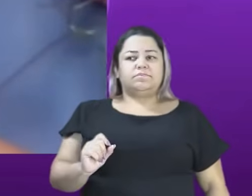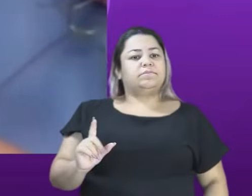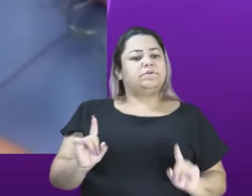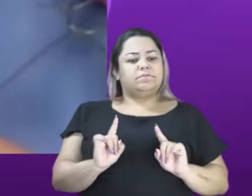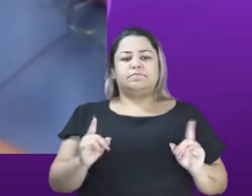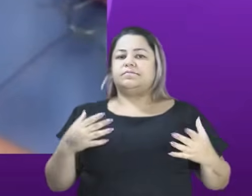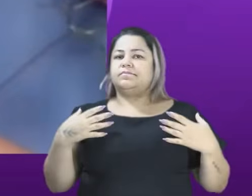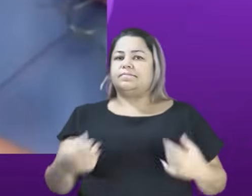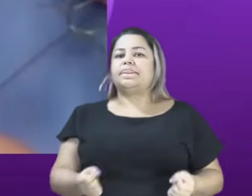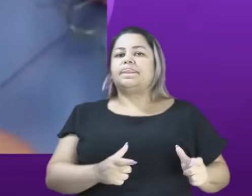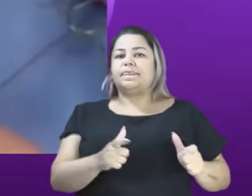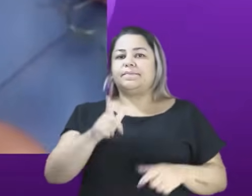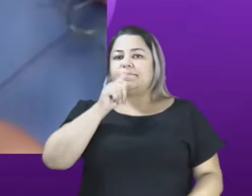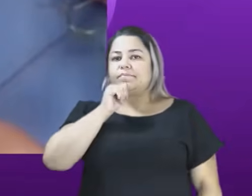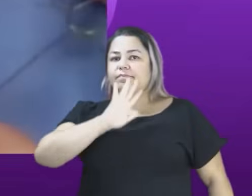desse espaço do mar.